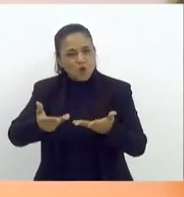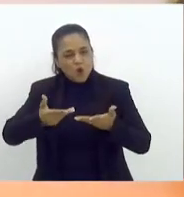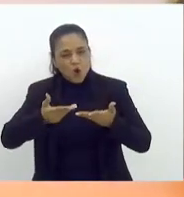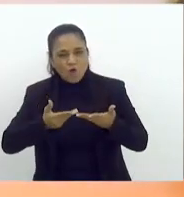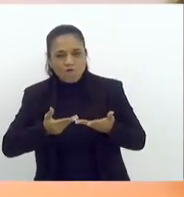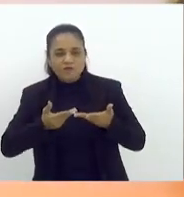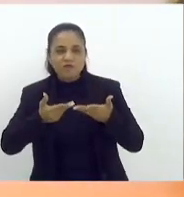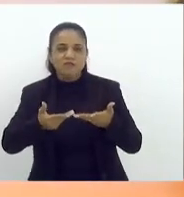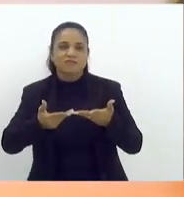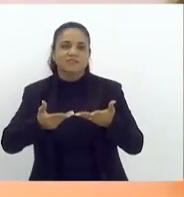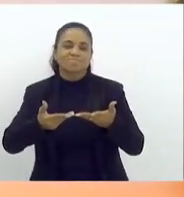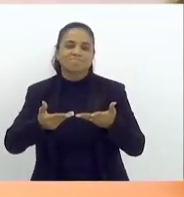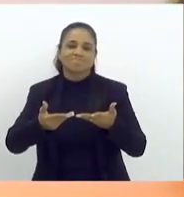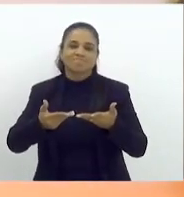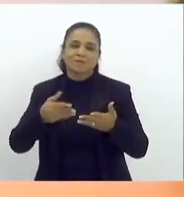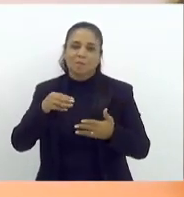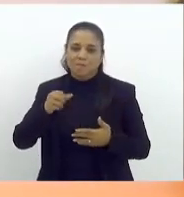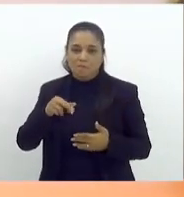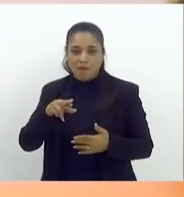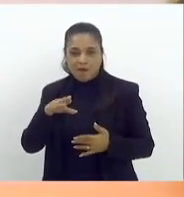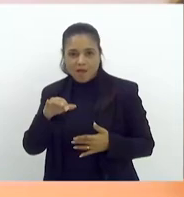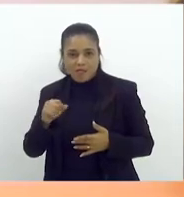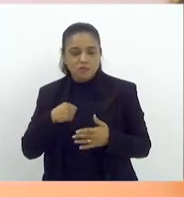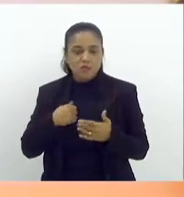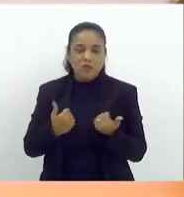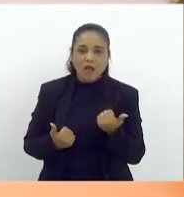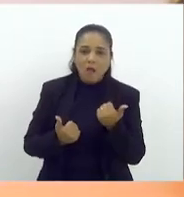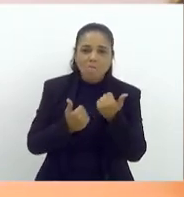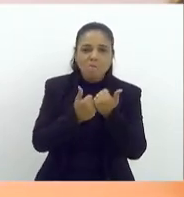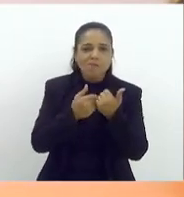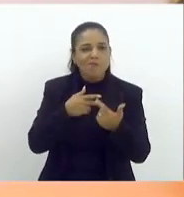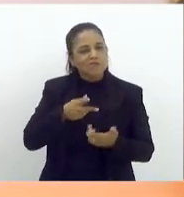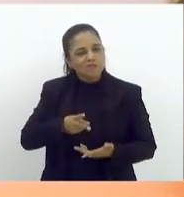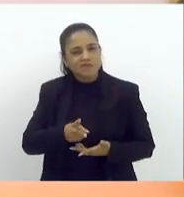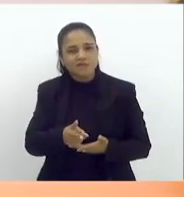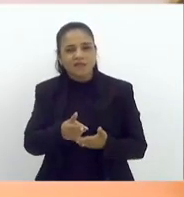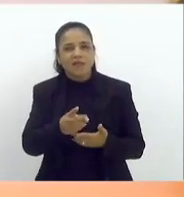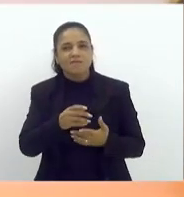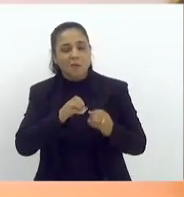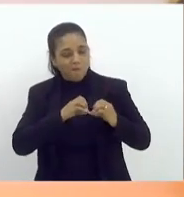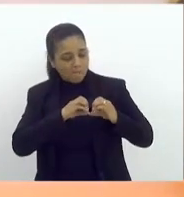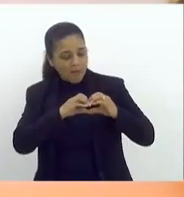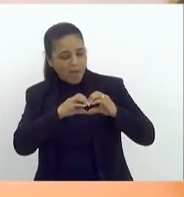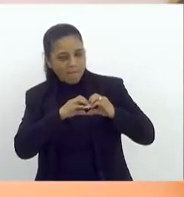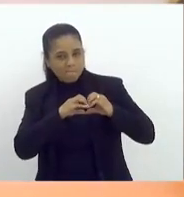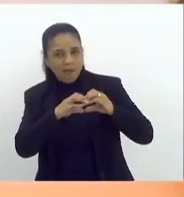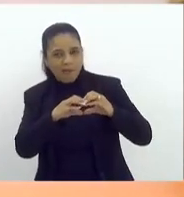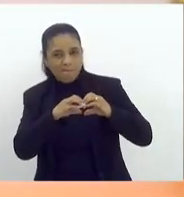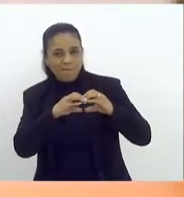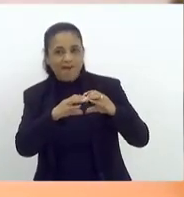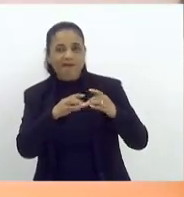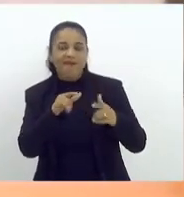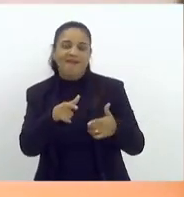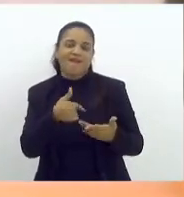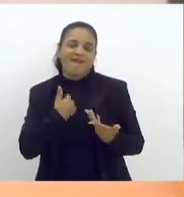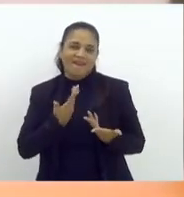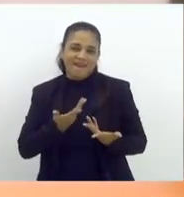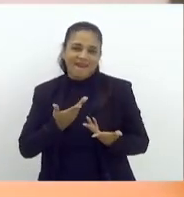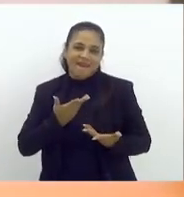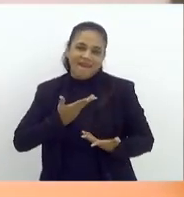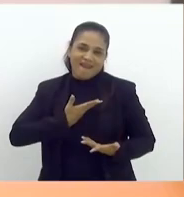Márcio Sei lá ela que tá sempre também me apoiando demais coraçãozão então assim